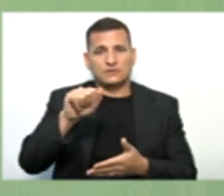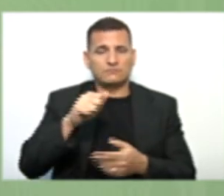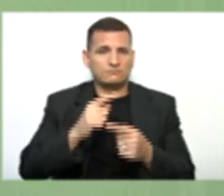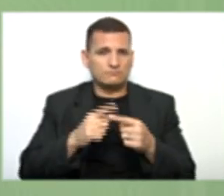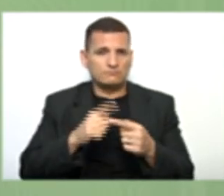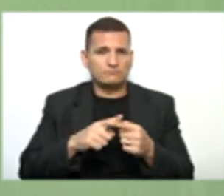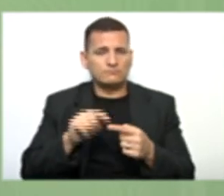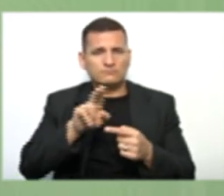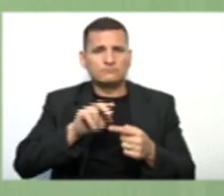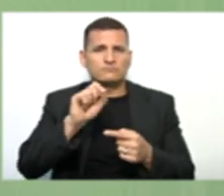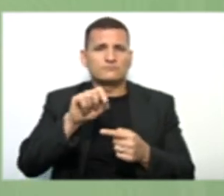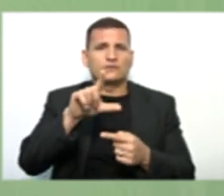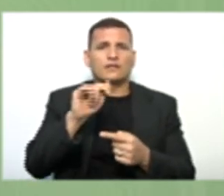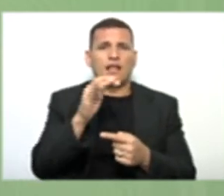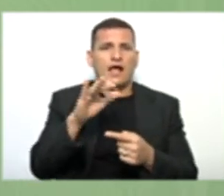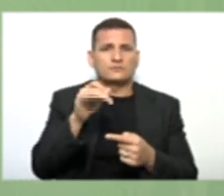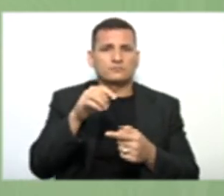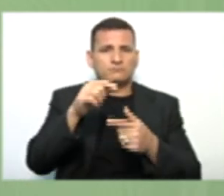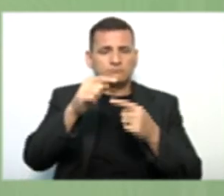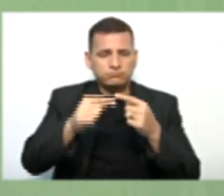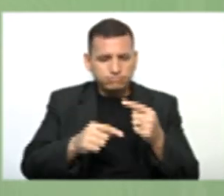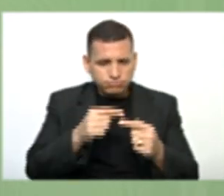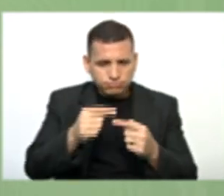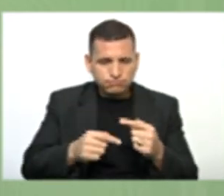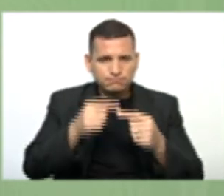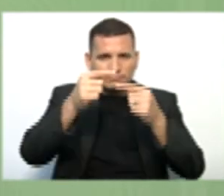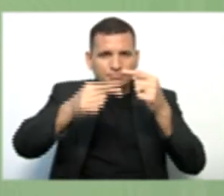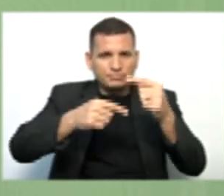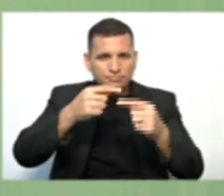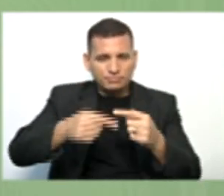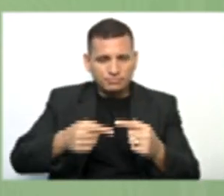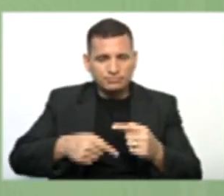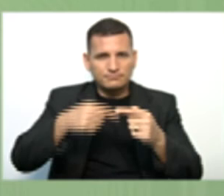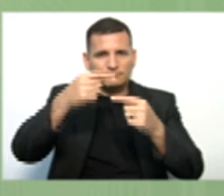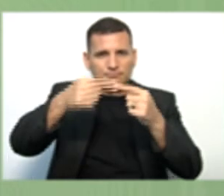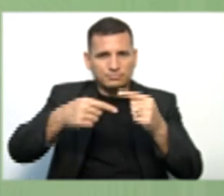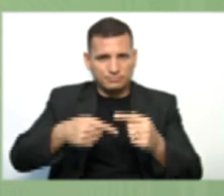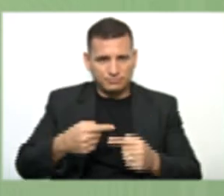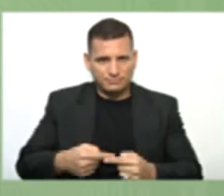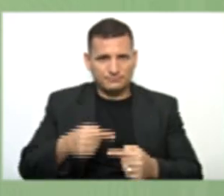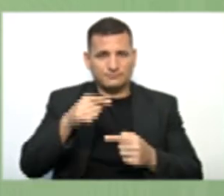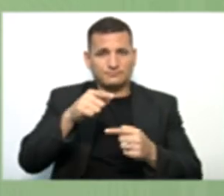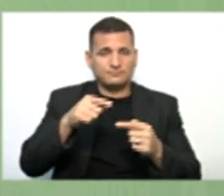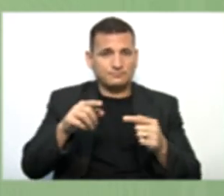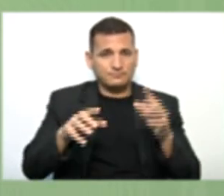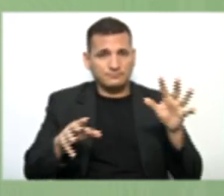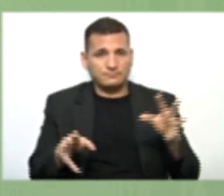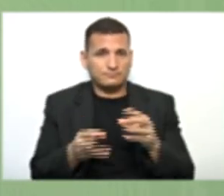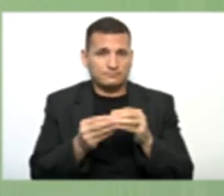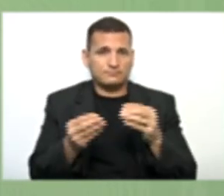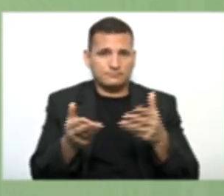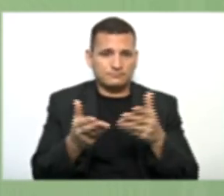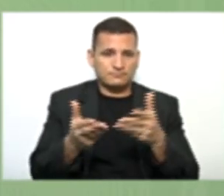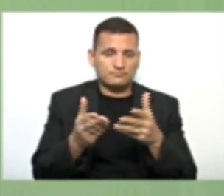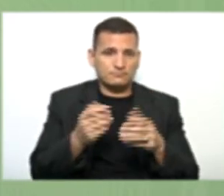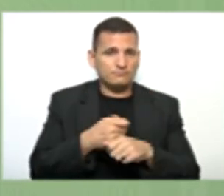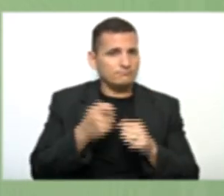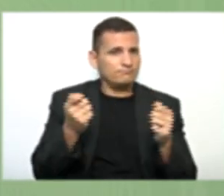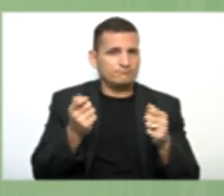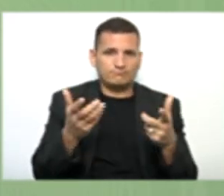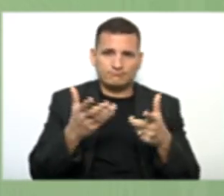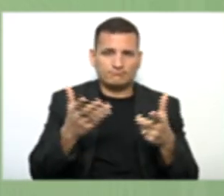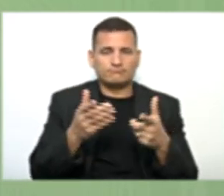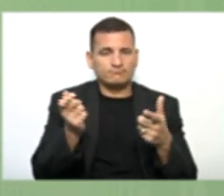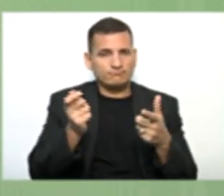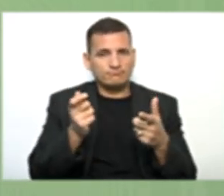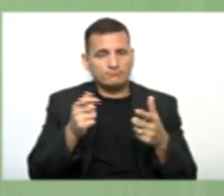que percorre uma lista, tá bom? Então isso é muito importante. Mesclar os dois hoje é quase impossível a gente não usar na programação, tá